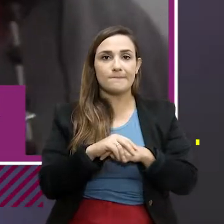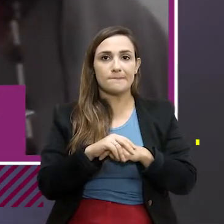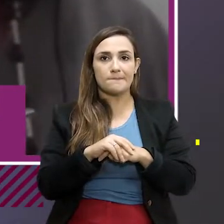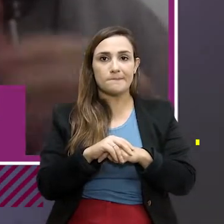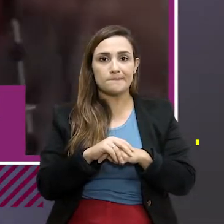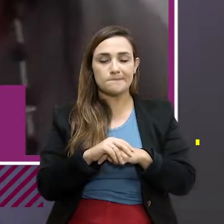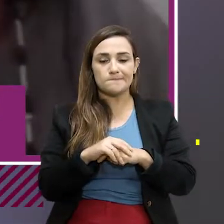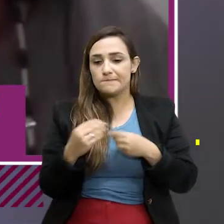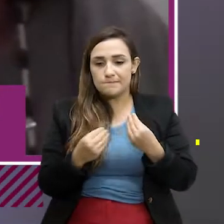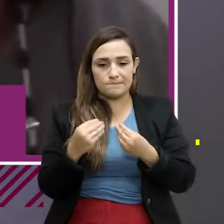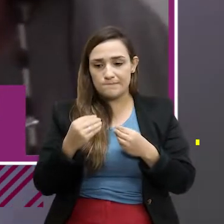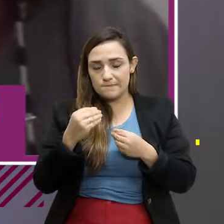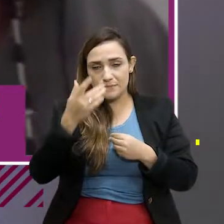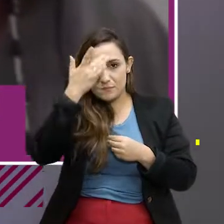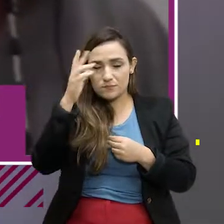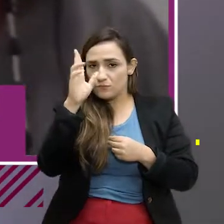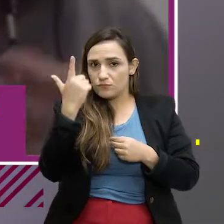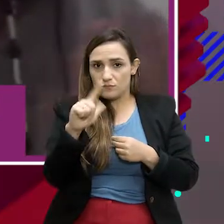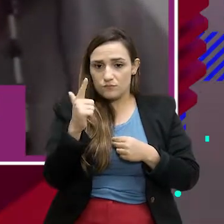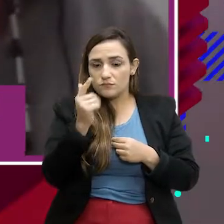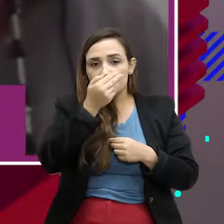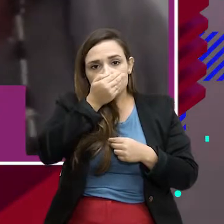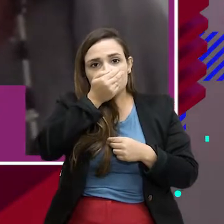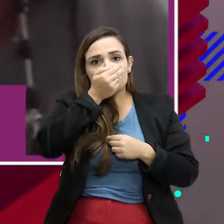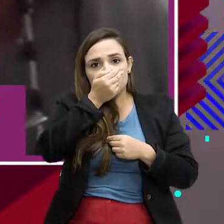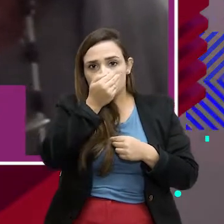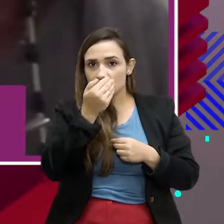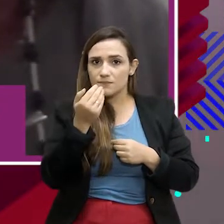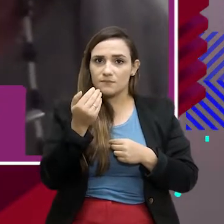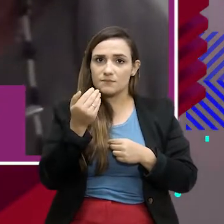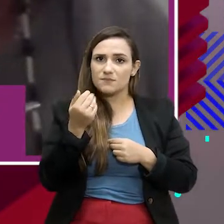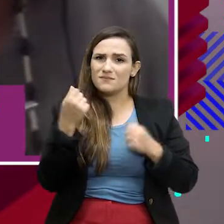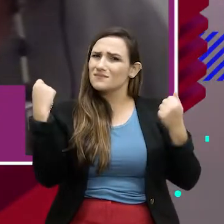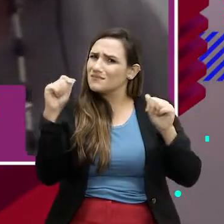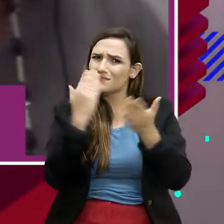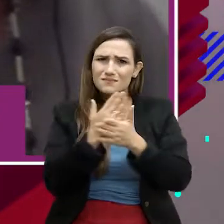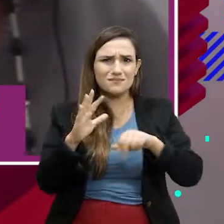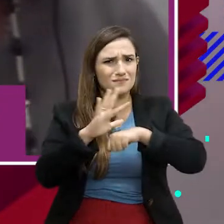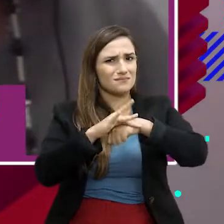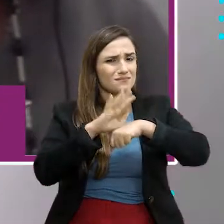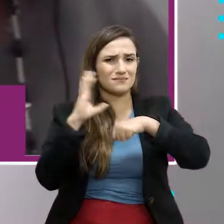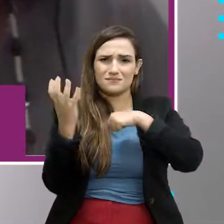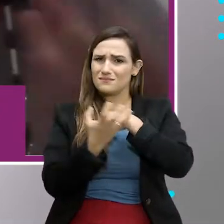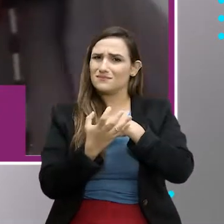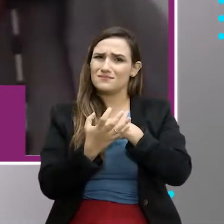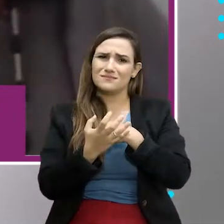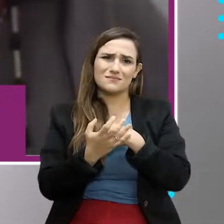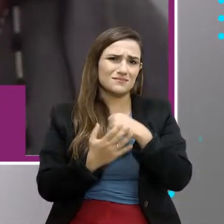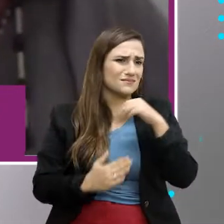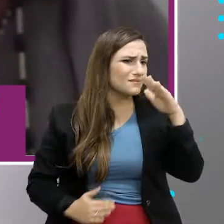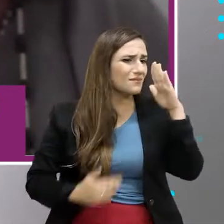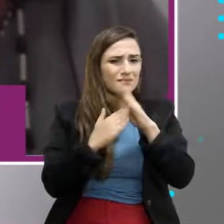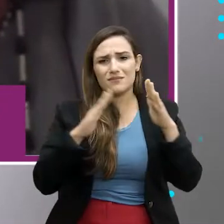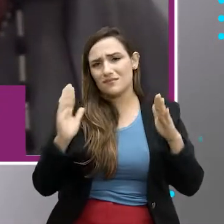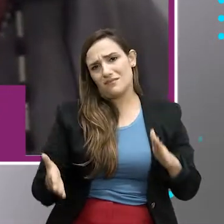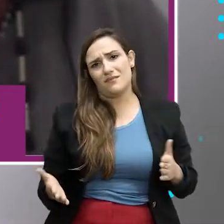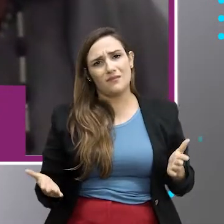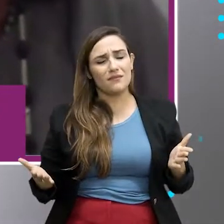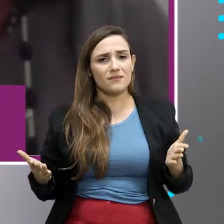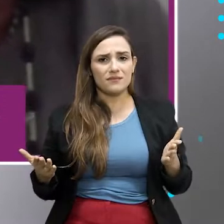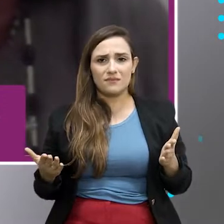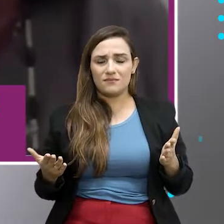aquele amontoado de gente, todo mundo sem máscara, e é difícil você controlar. Agora, a gente precisa acabar com essa